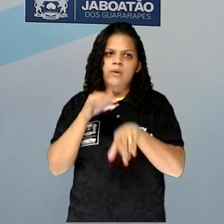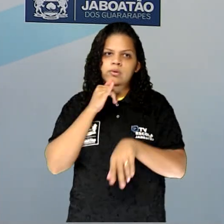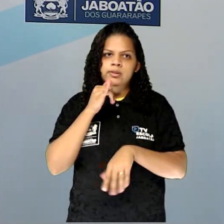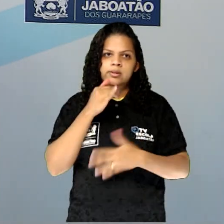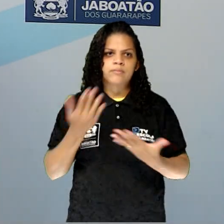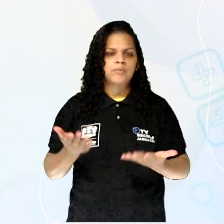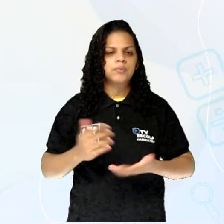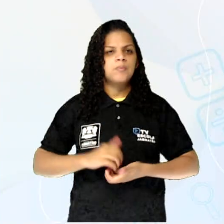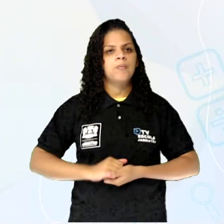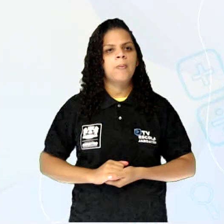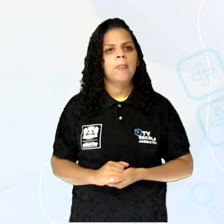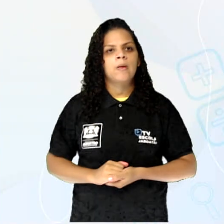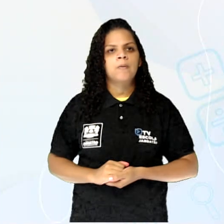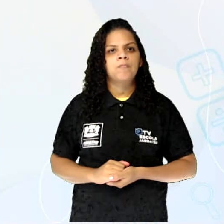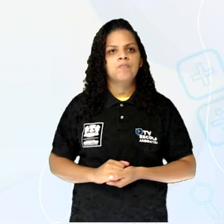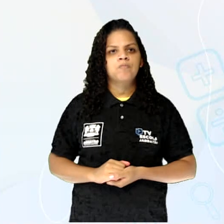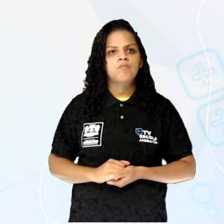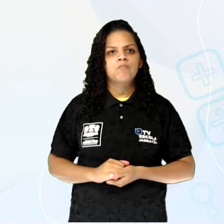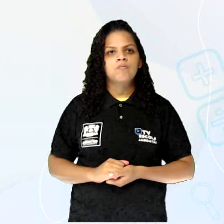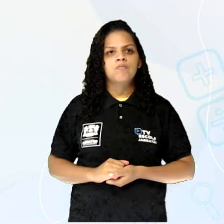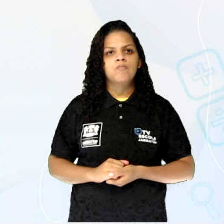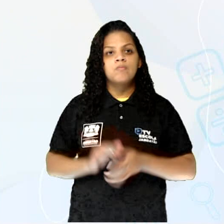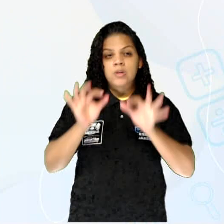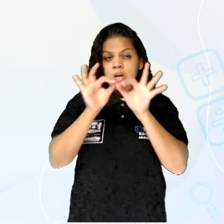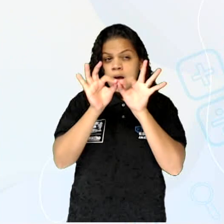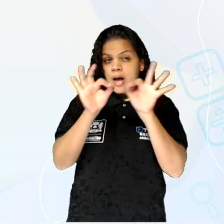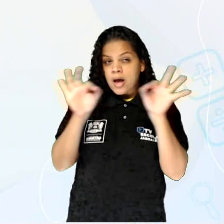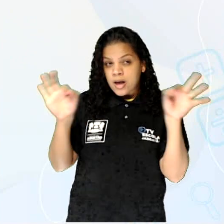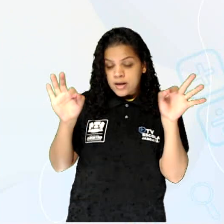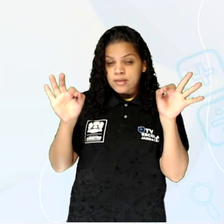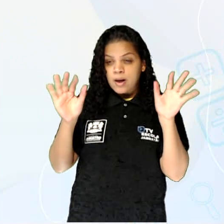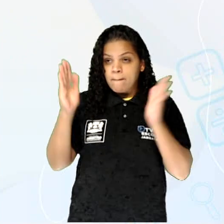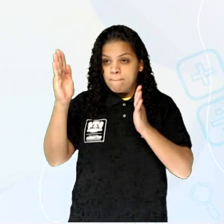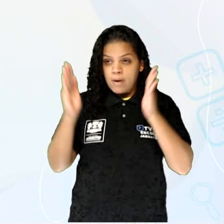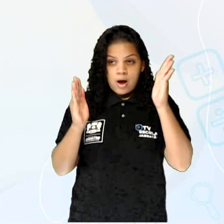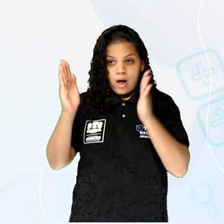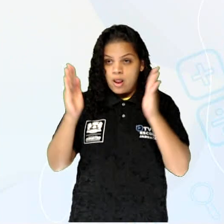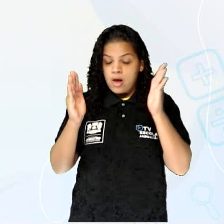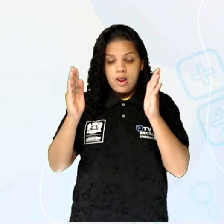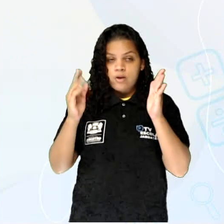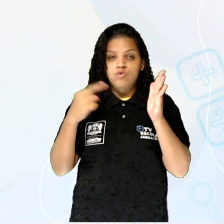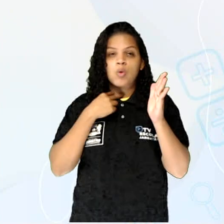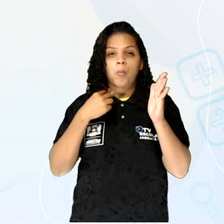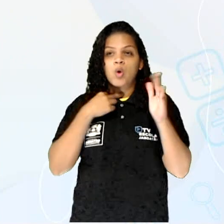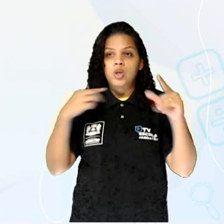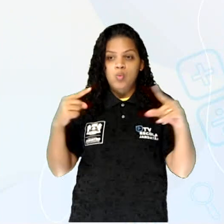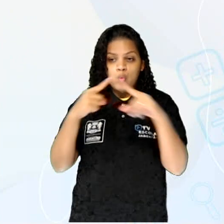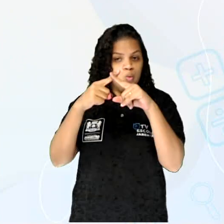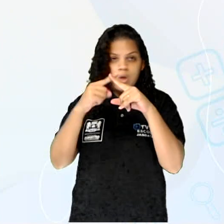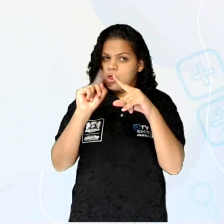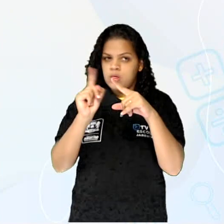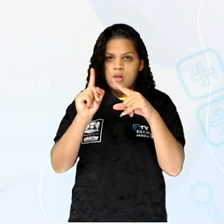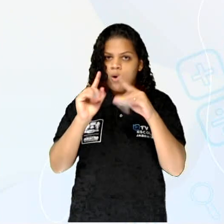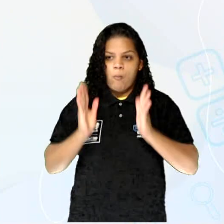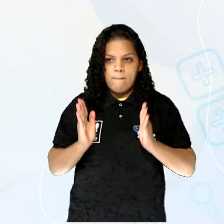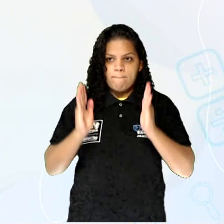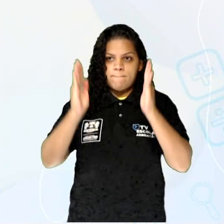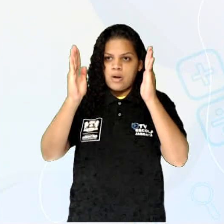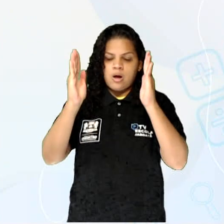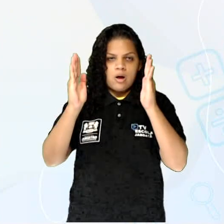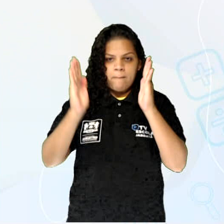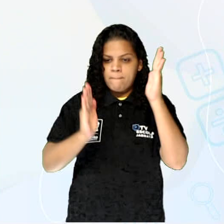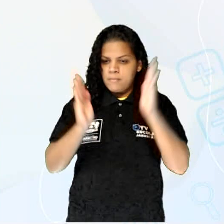as retas paralelas quando não se cruzam Isto é não apresenta um ponto comum